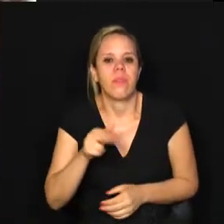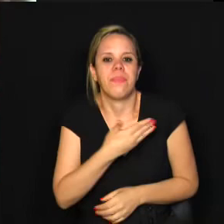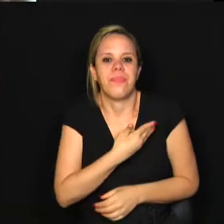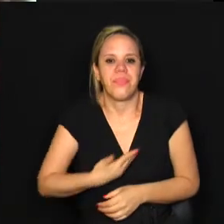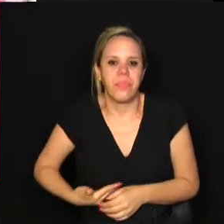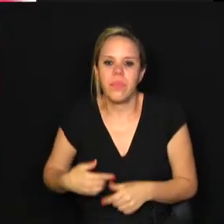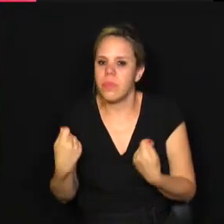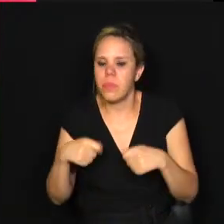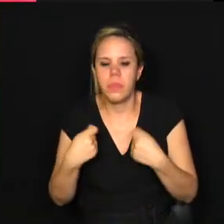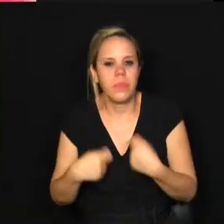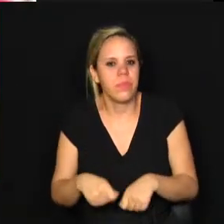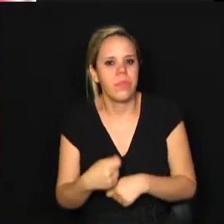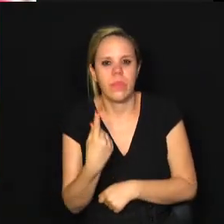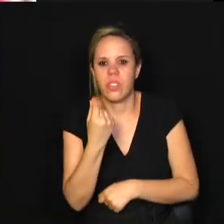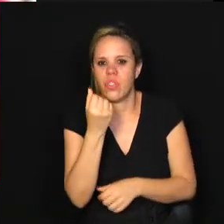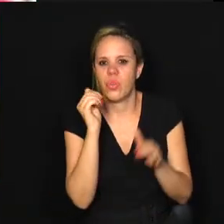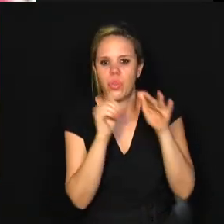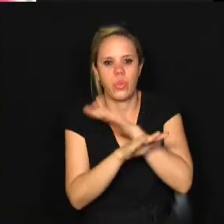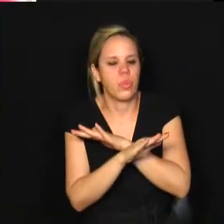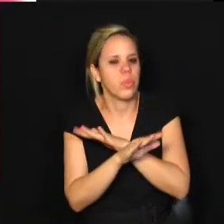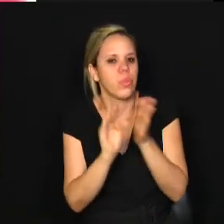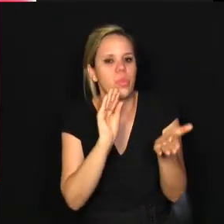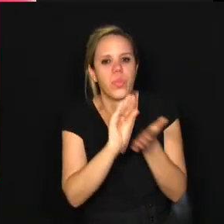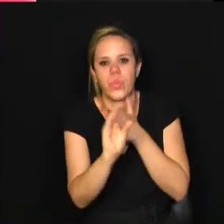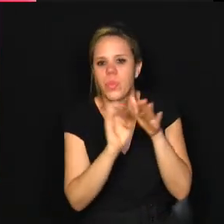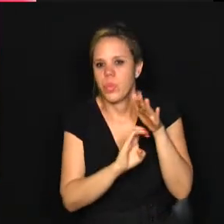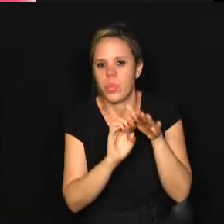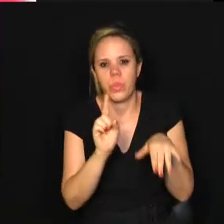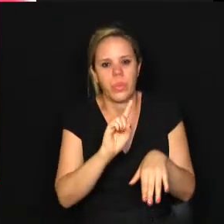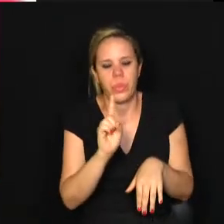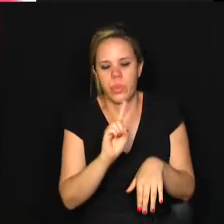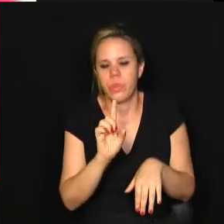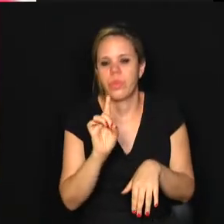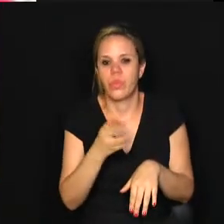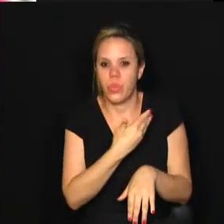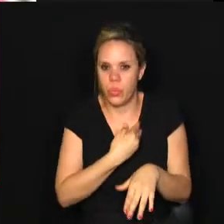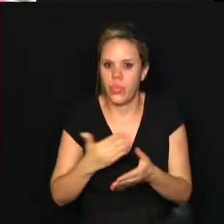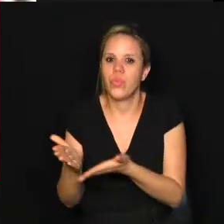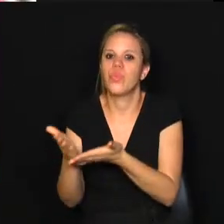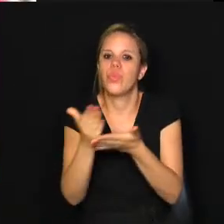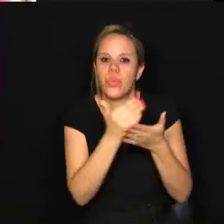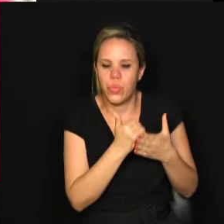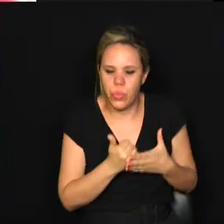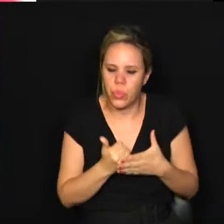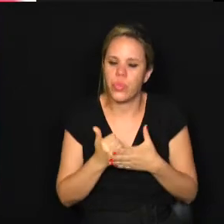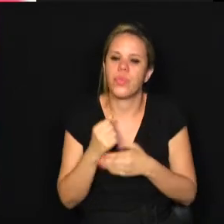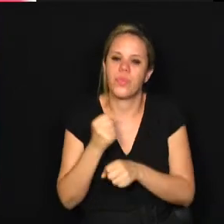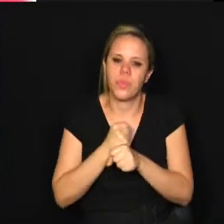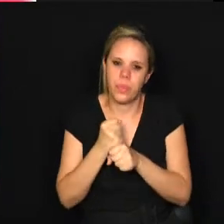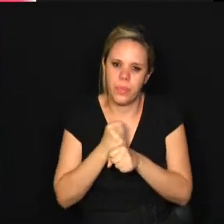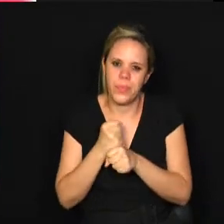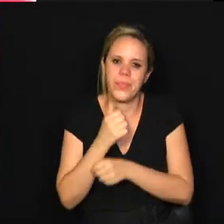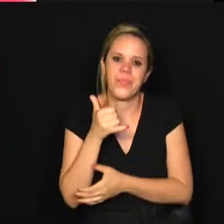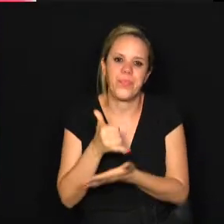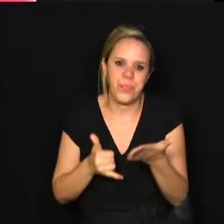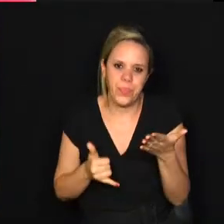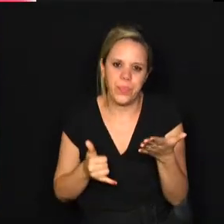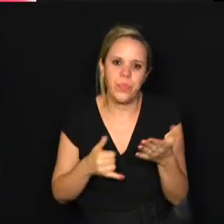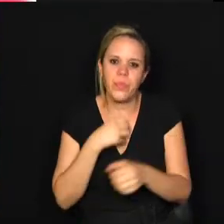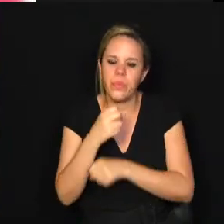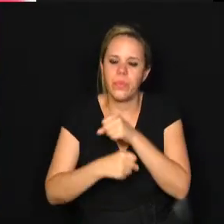precisou colocar 1 centavo na empresa, ao contrário, ele retira dividendos todos os anos. Tanto é que no ano